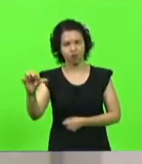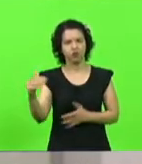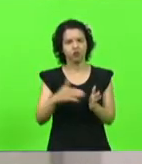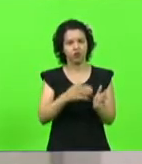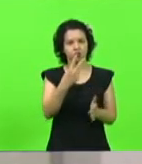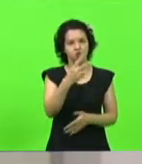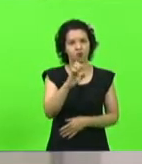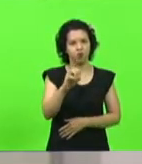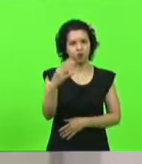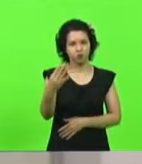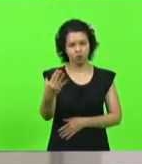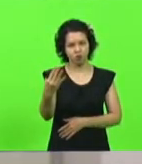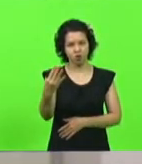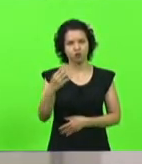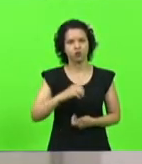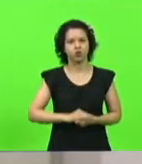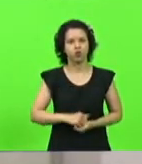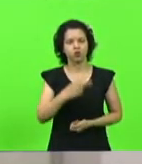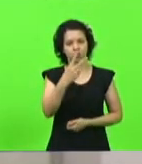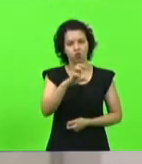2004, 2006 e